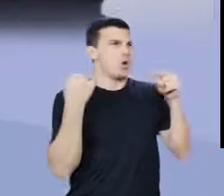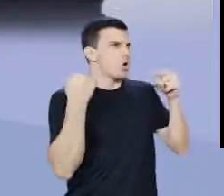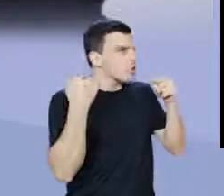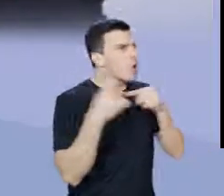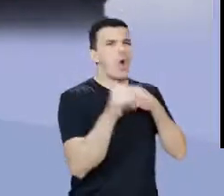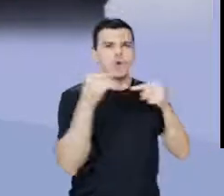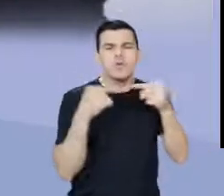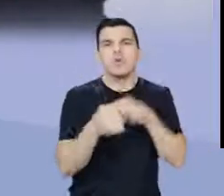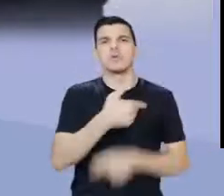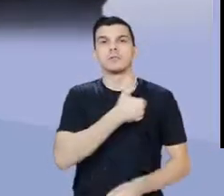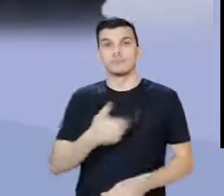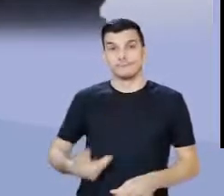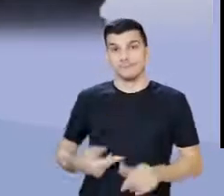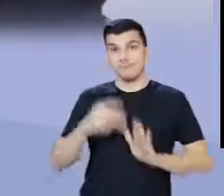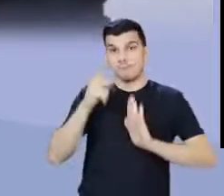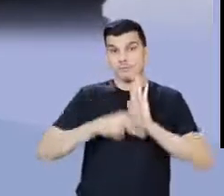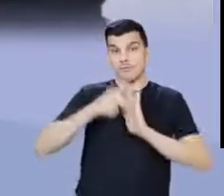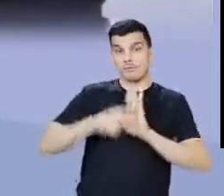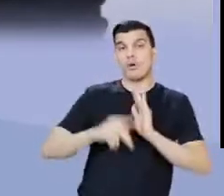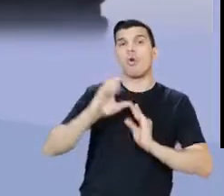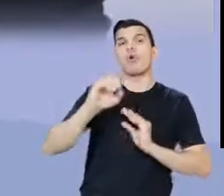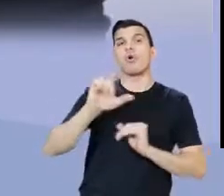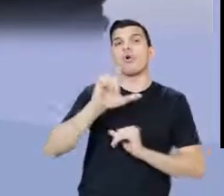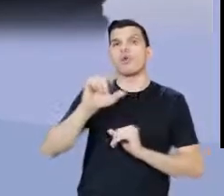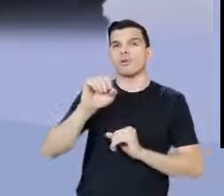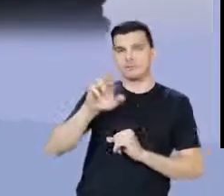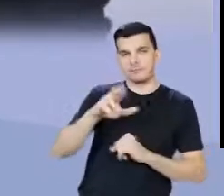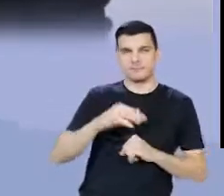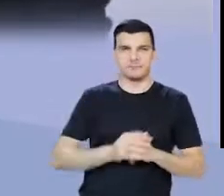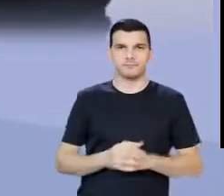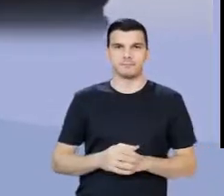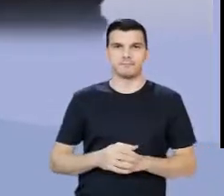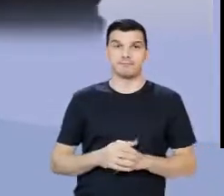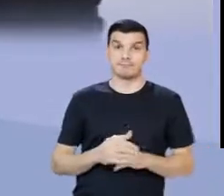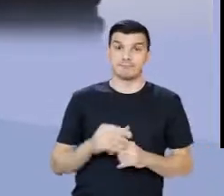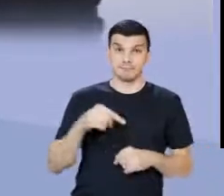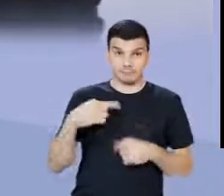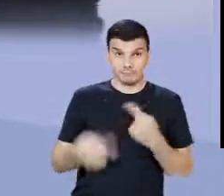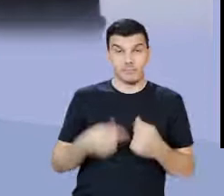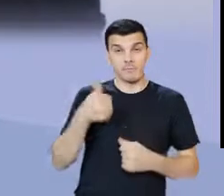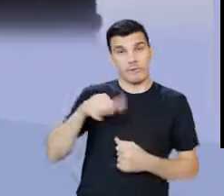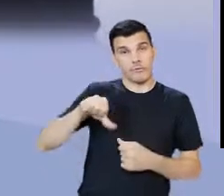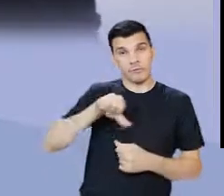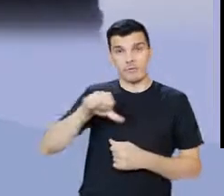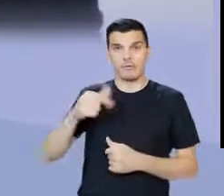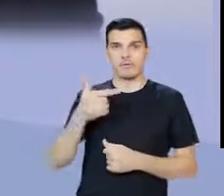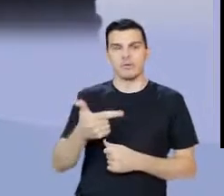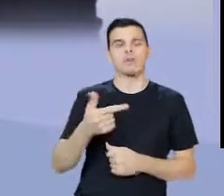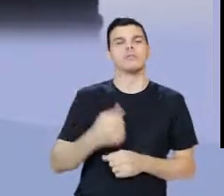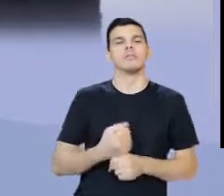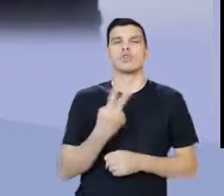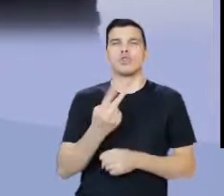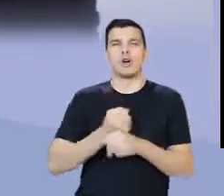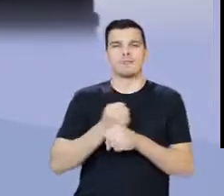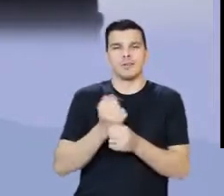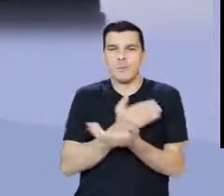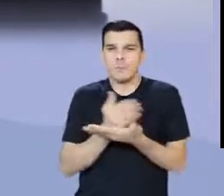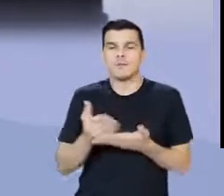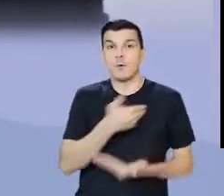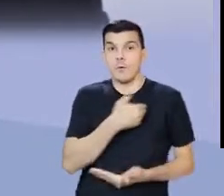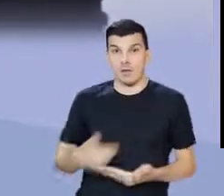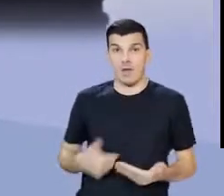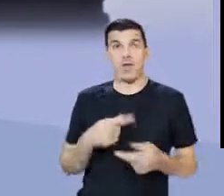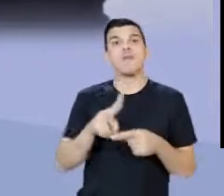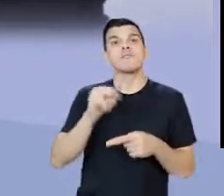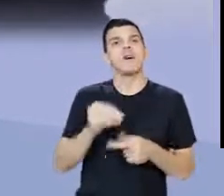contrária àquilo que se conhecia como Plano Collor ou Brasil Novo. Então, logo em 92, com 2 anos de